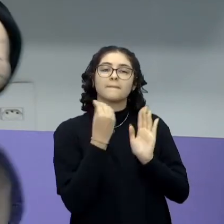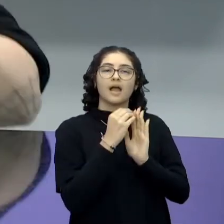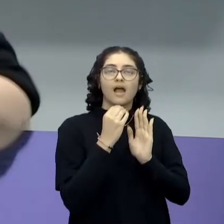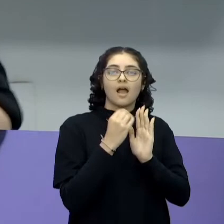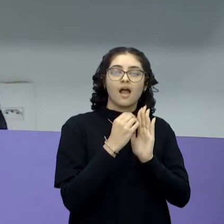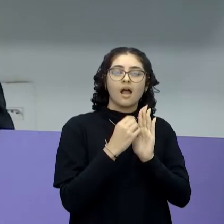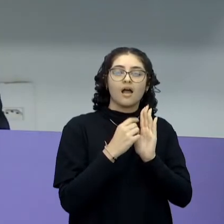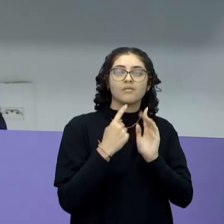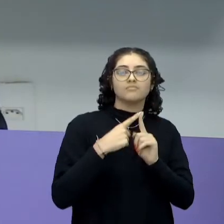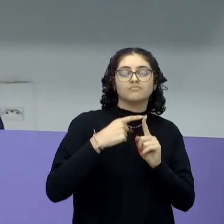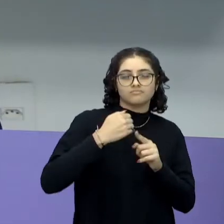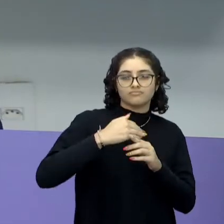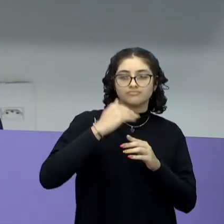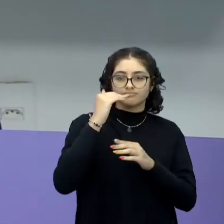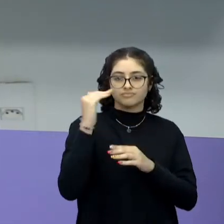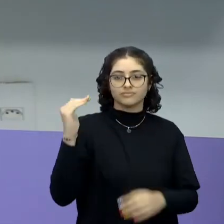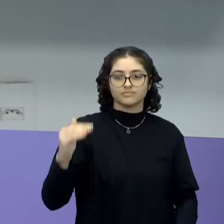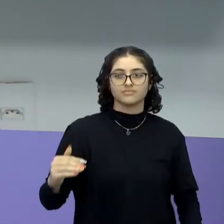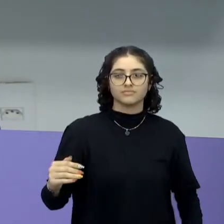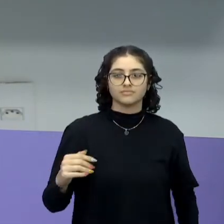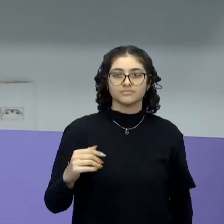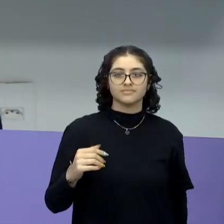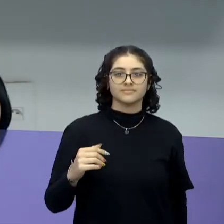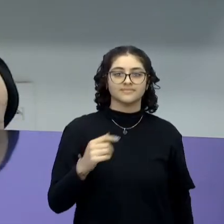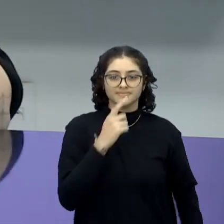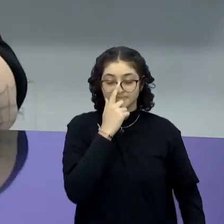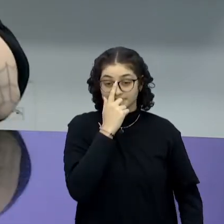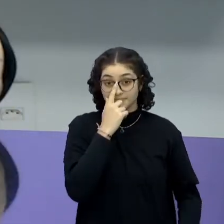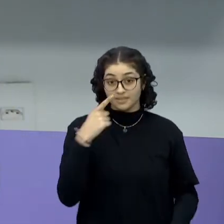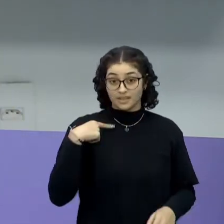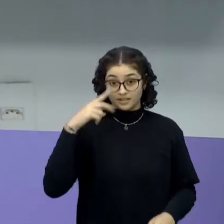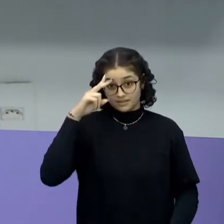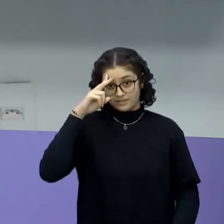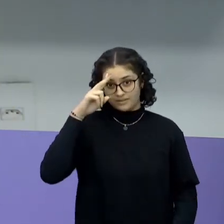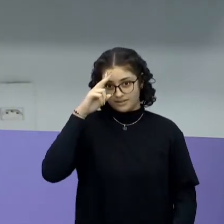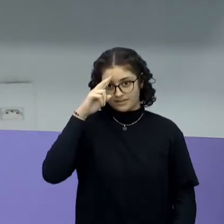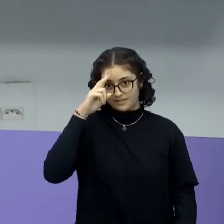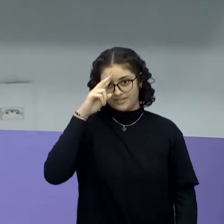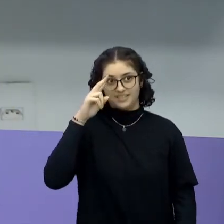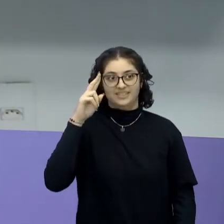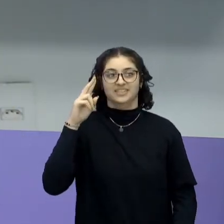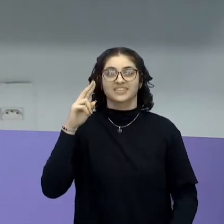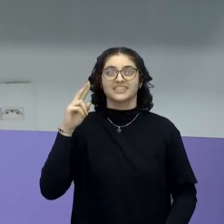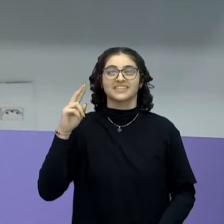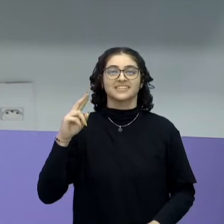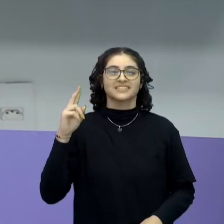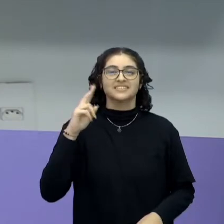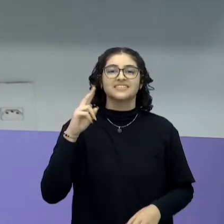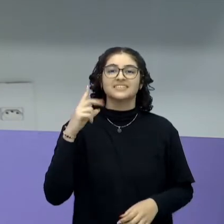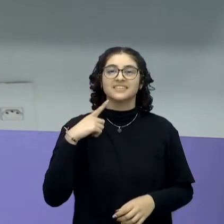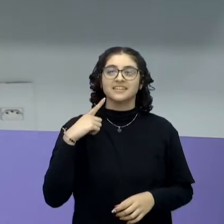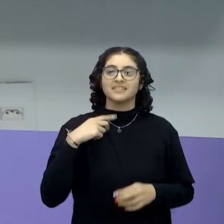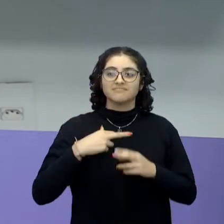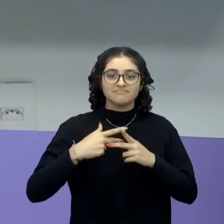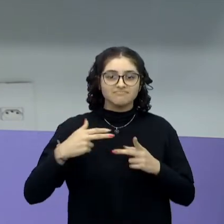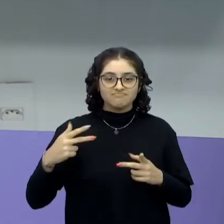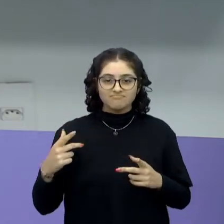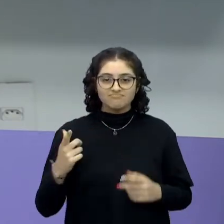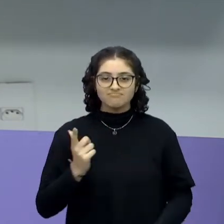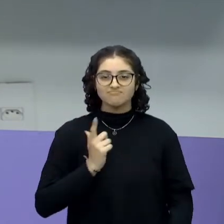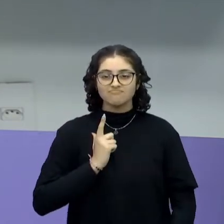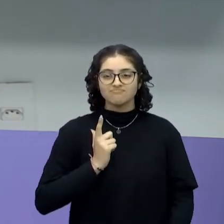estão elencados acima. Então, pelo fato de que na história já houve inúmeras situações em